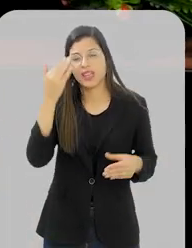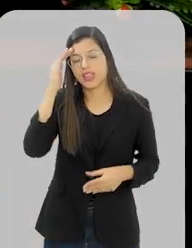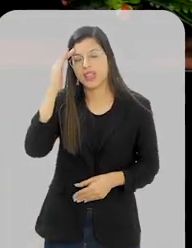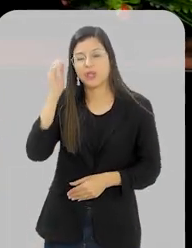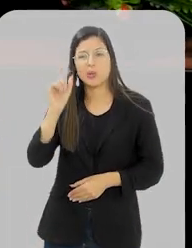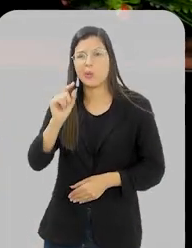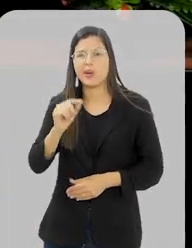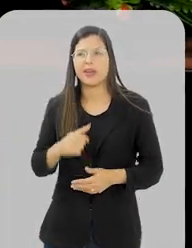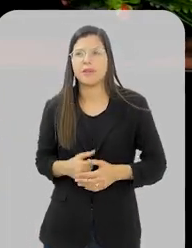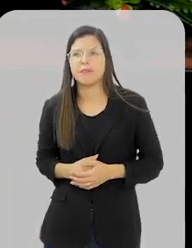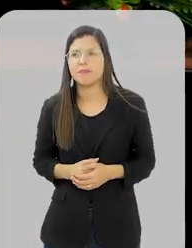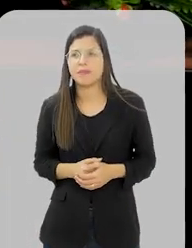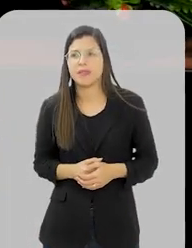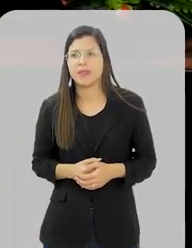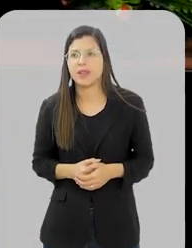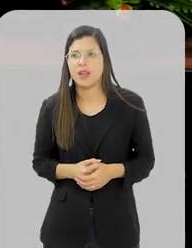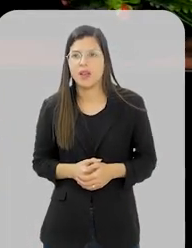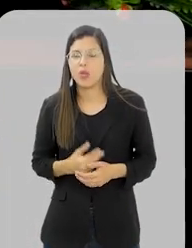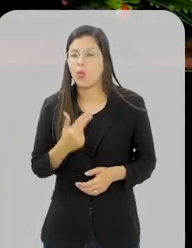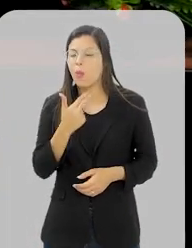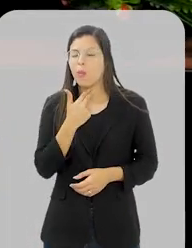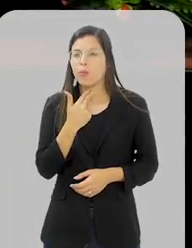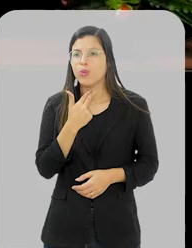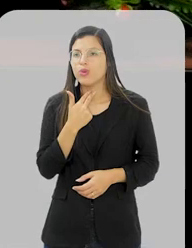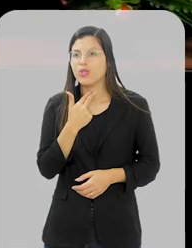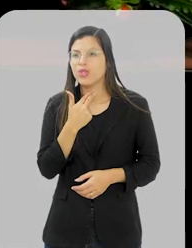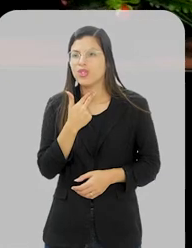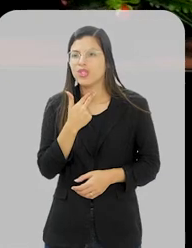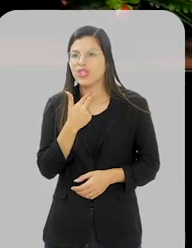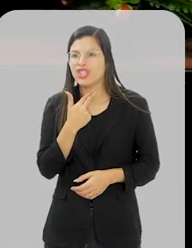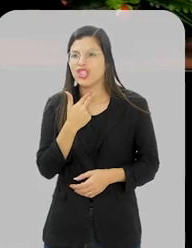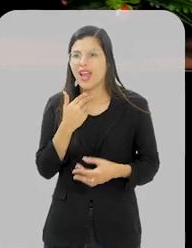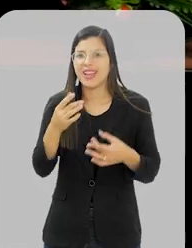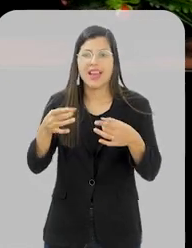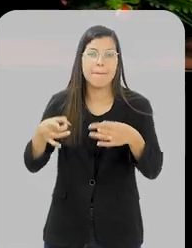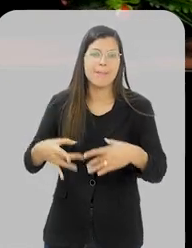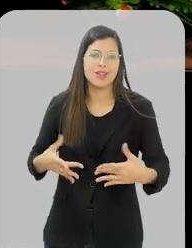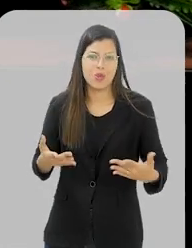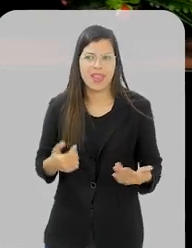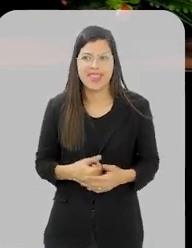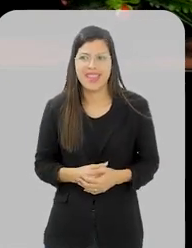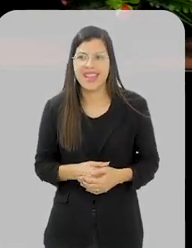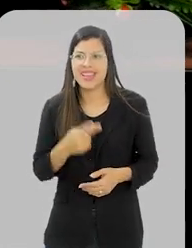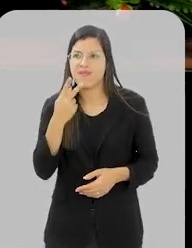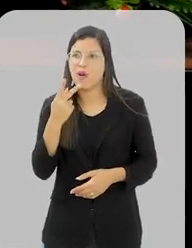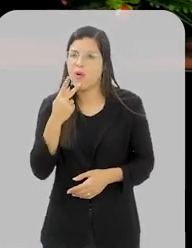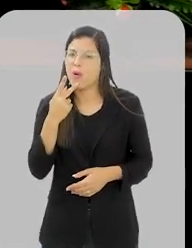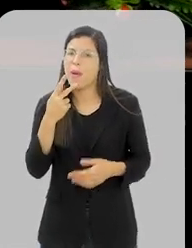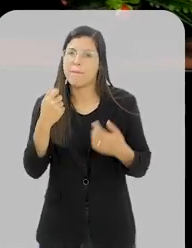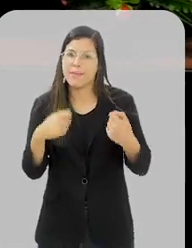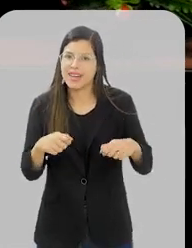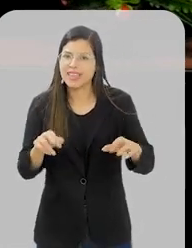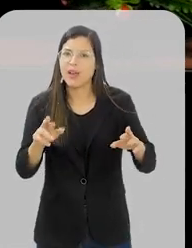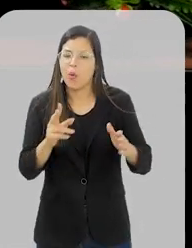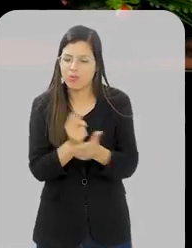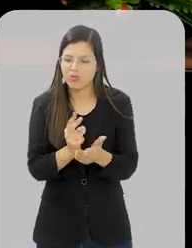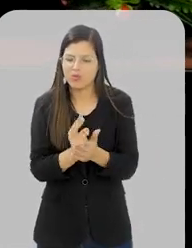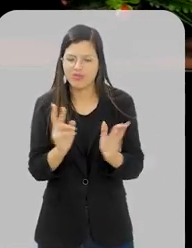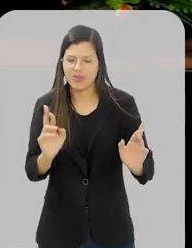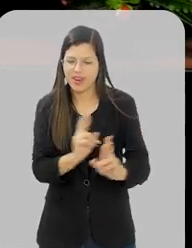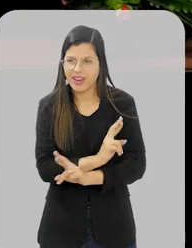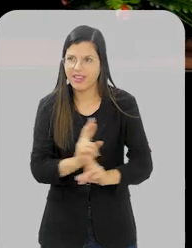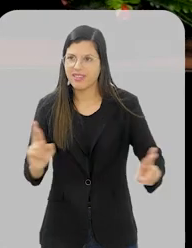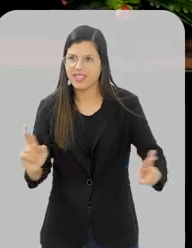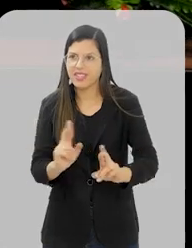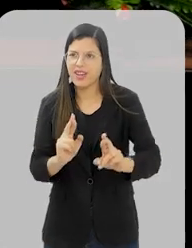entendia e era era não podia ser eh dispersada então eles F senhora você vai ter que ficar nessa relação aí